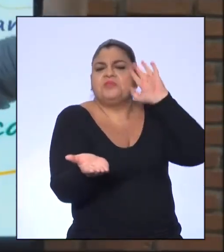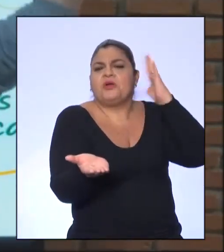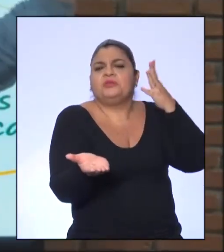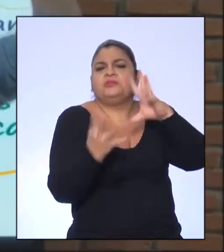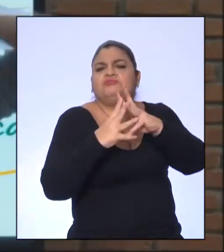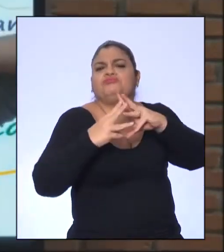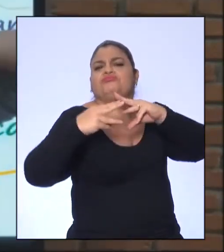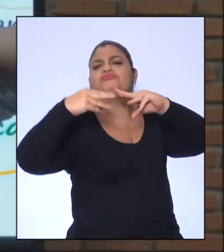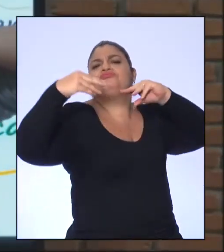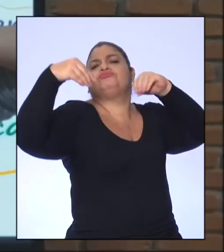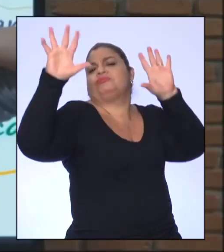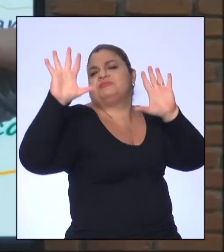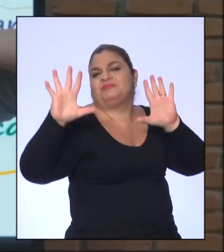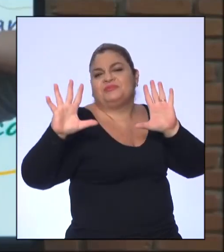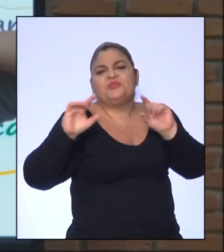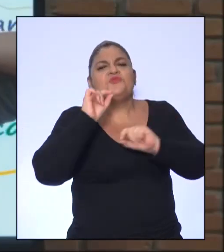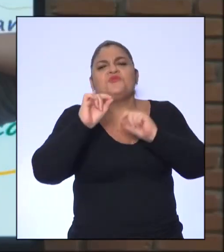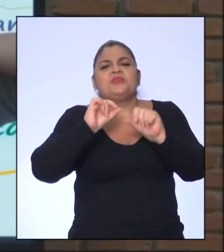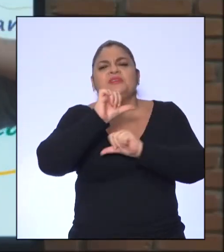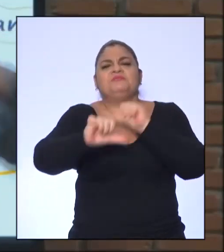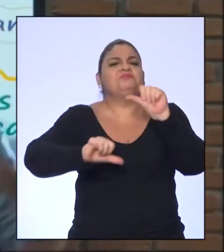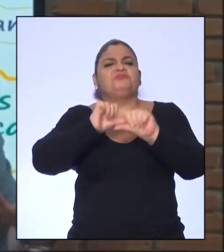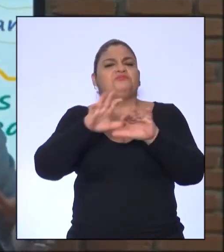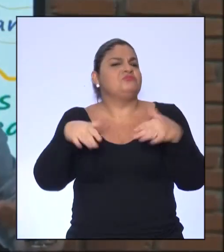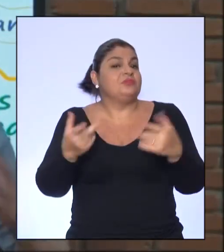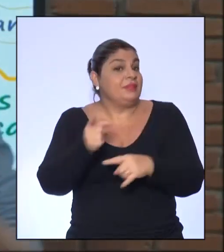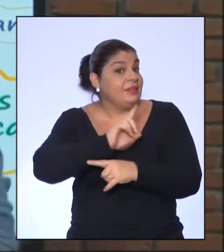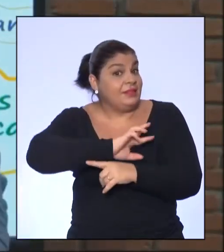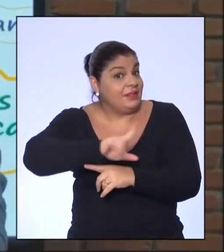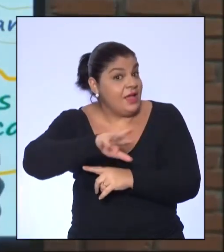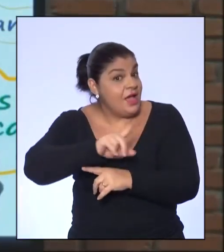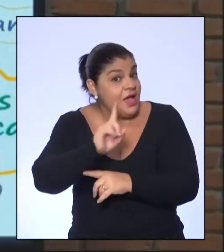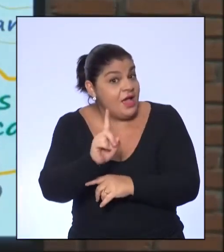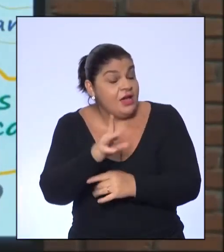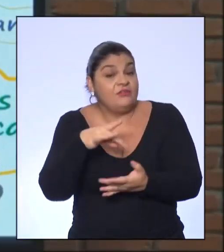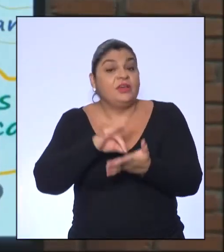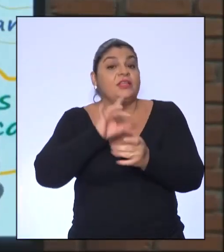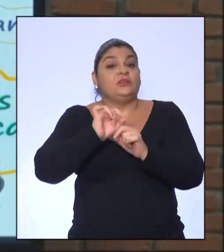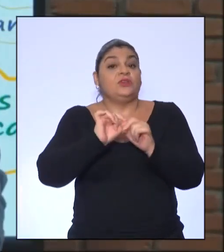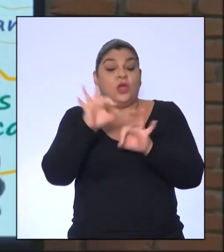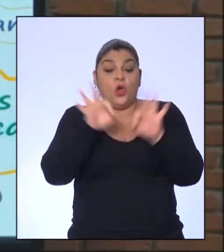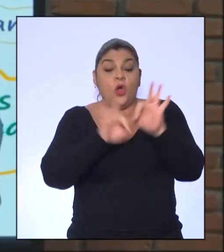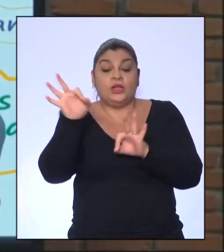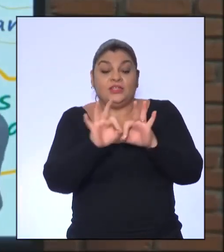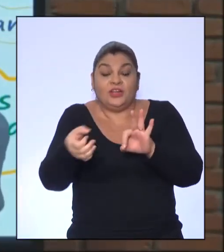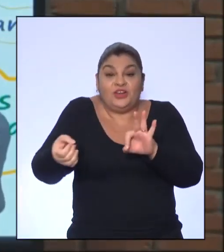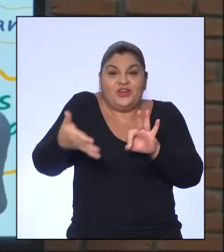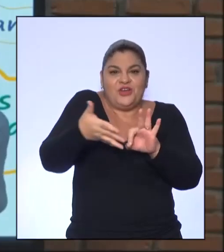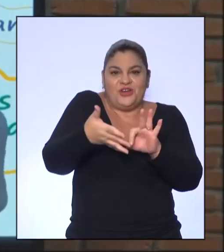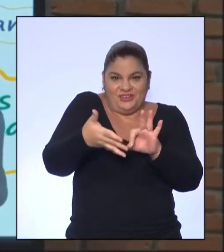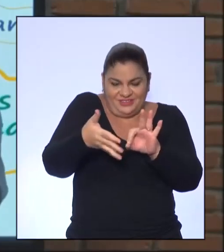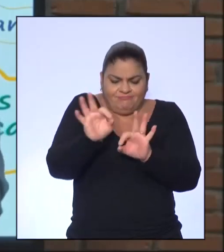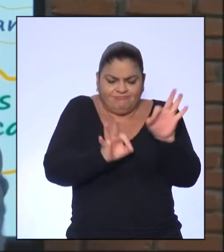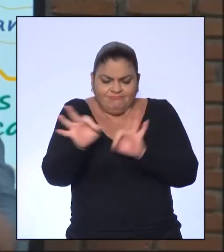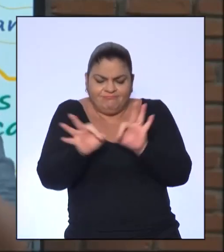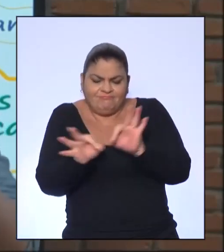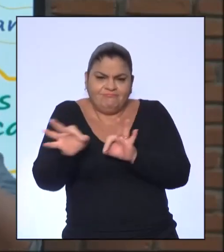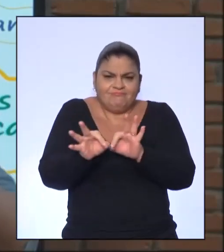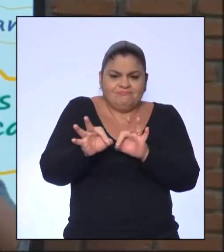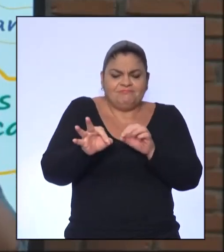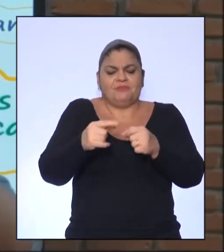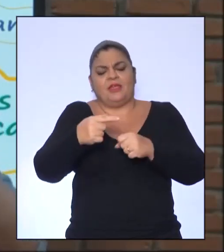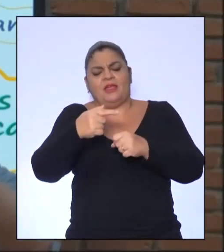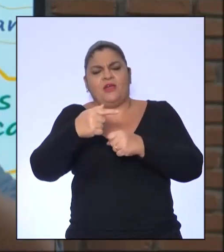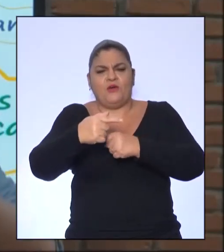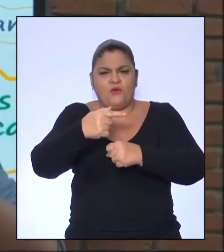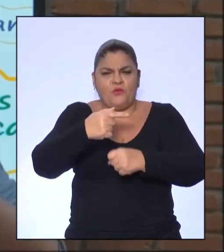vieram outros átomos, outras moléculas? Não. Na verdade, eles se rearranjaram. Então, quando eles se rearranjaram, eles